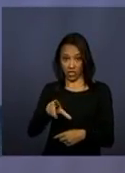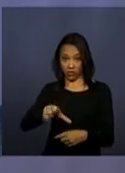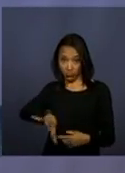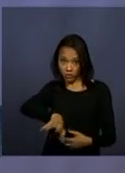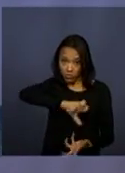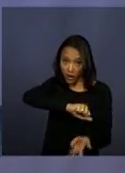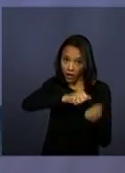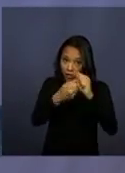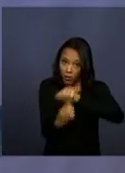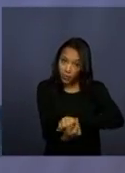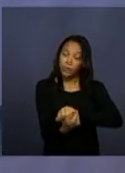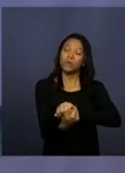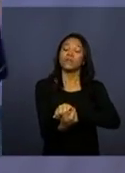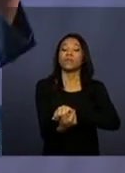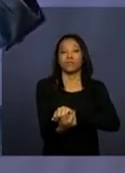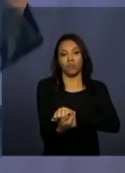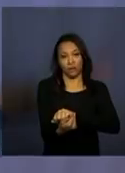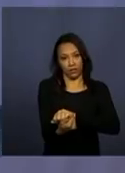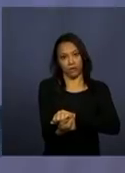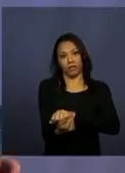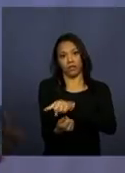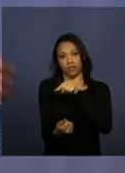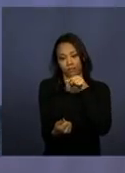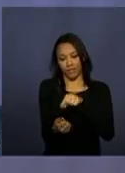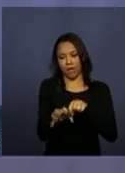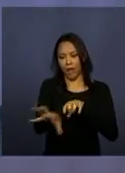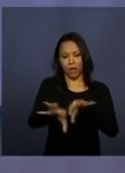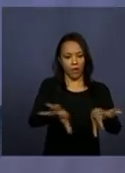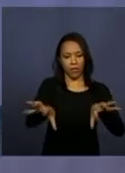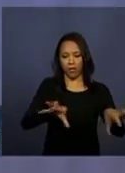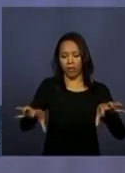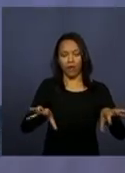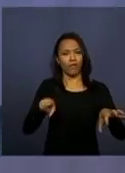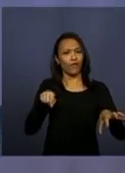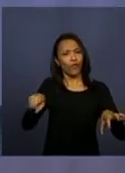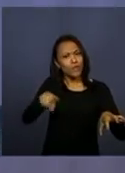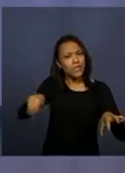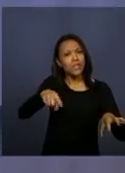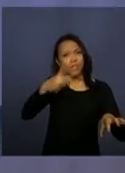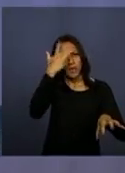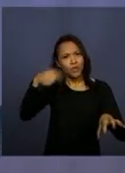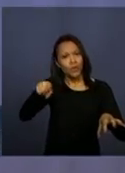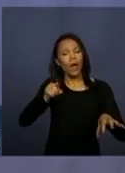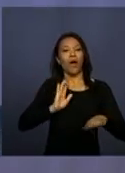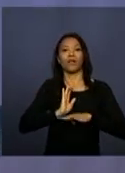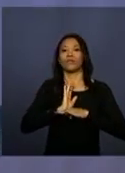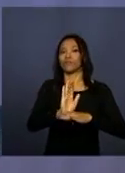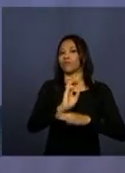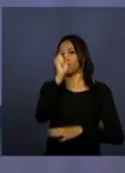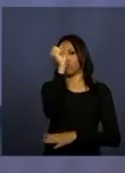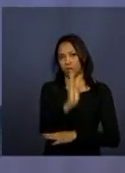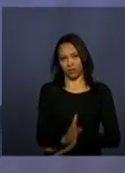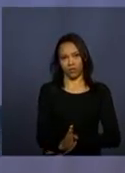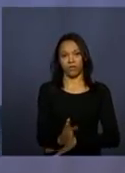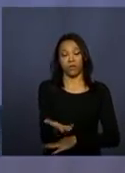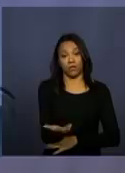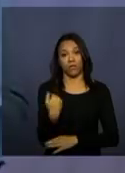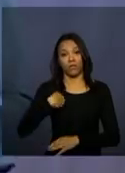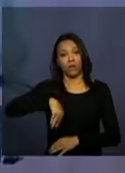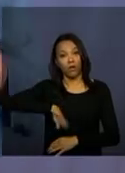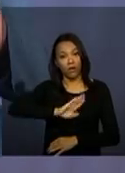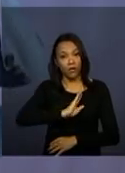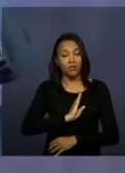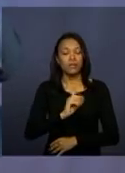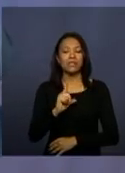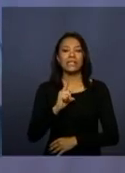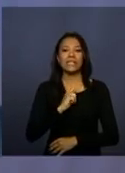hora que vocês fazem engenharia reversa, vocês beneficiam o Brasil. Então, nós